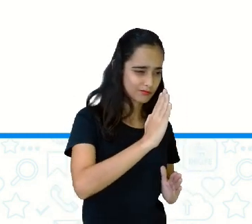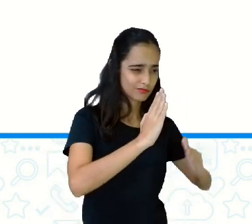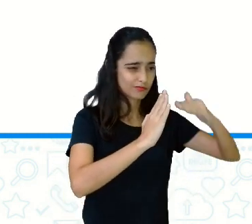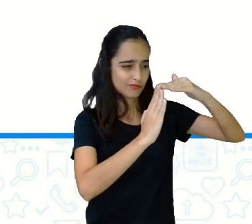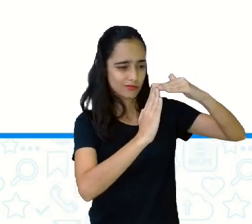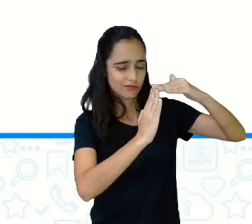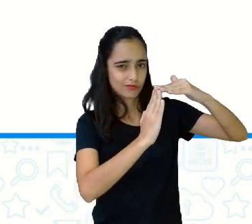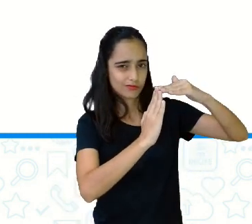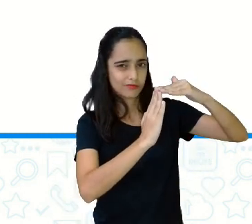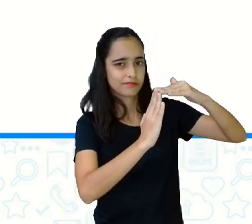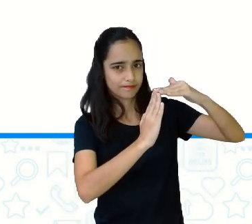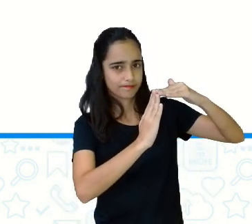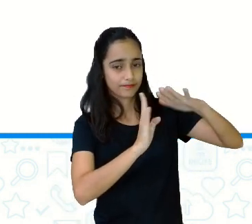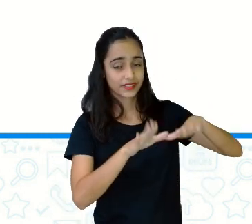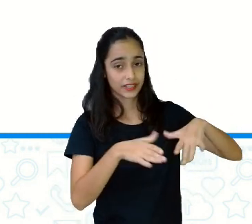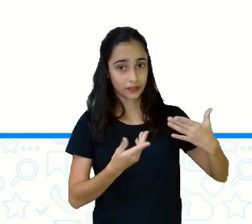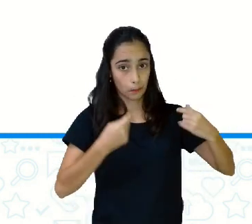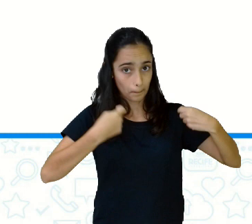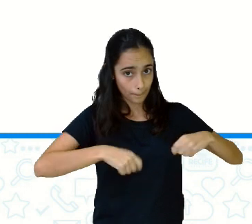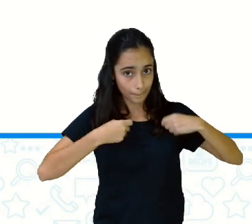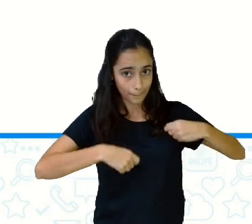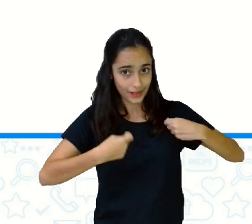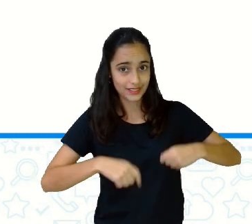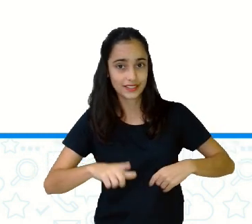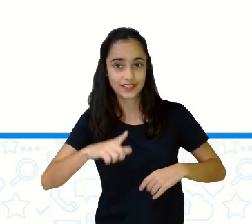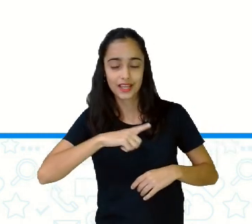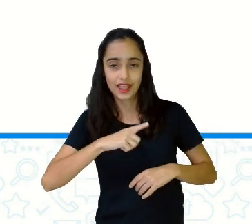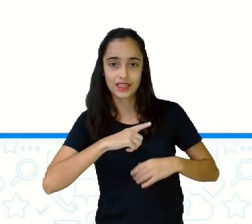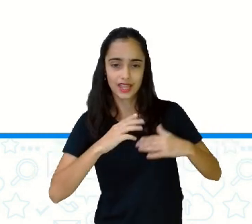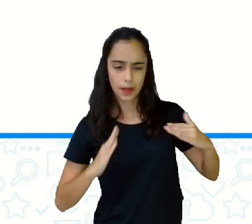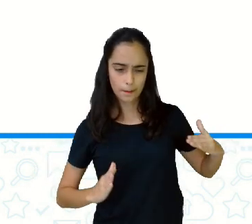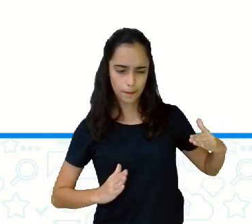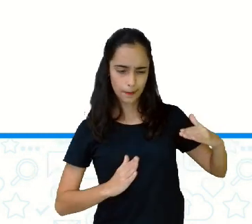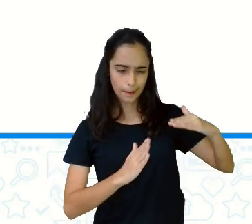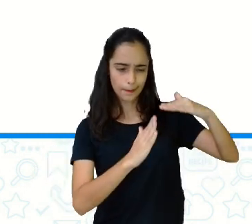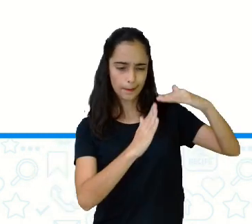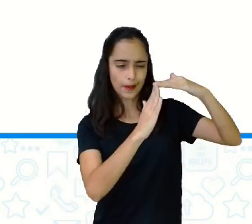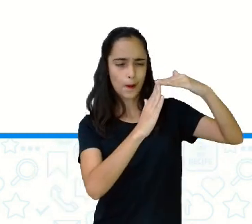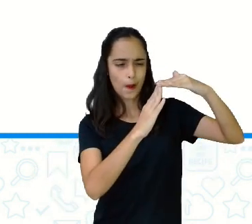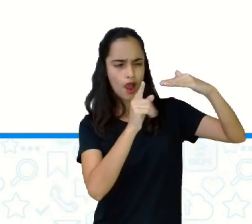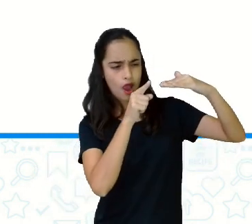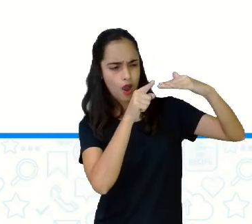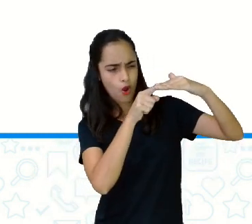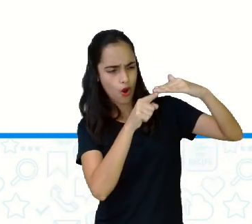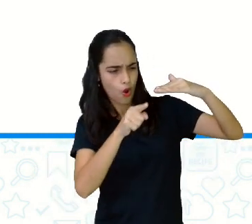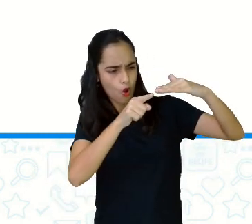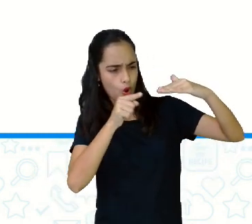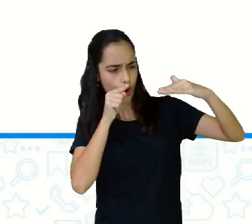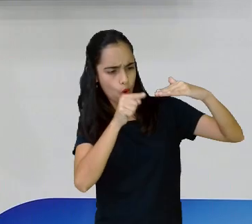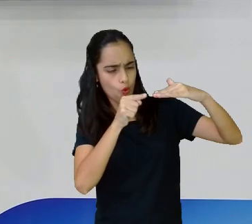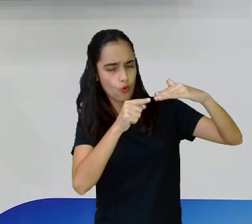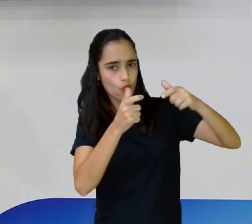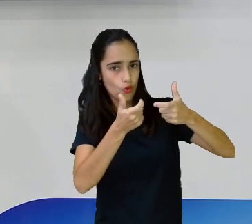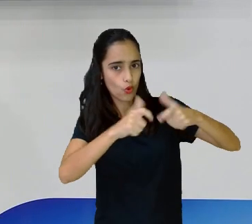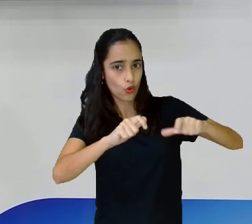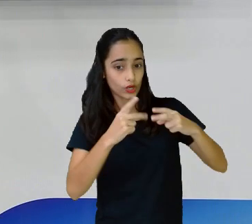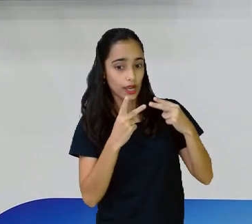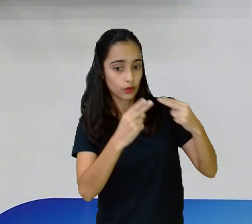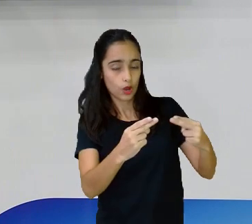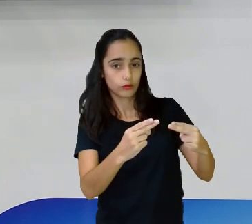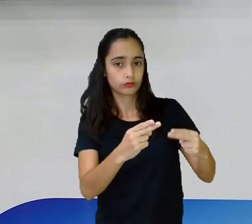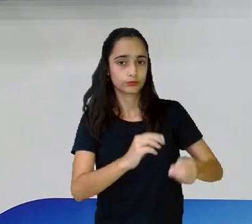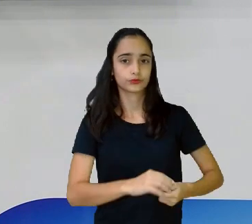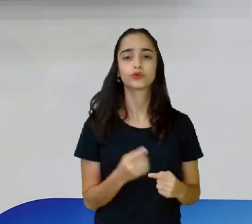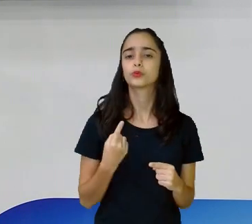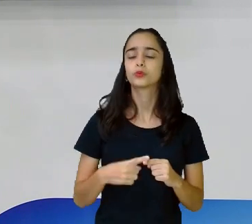mesma origem, ou seja, elas têm que partir do mesmo lugar. Por que semirreta? A semirreta,